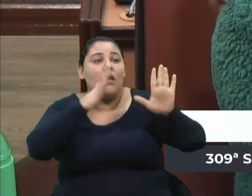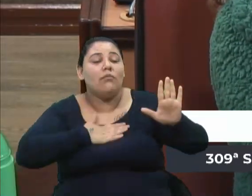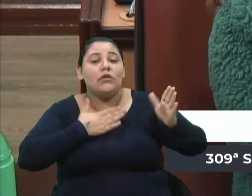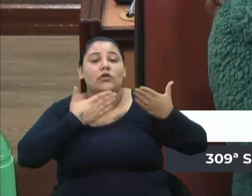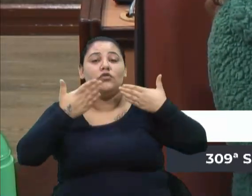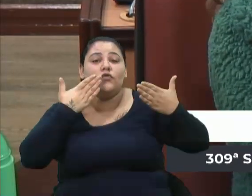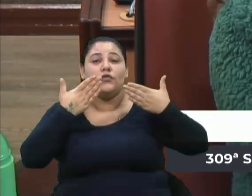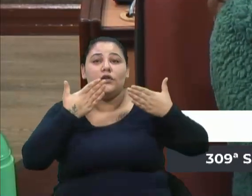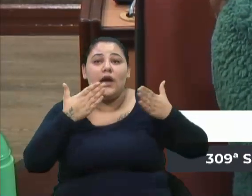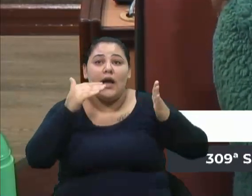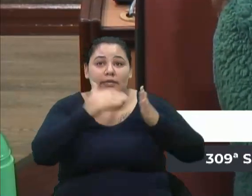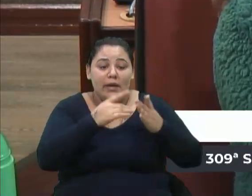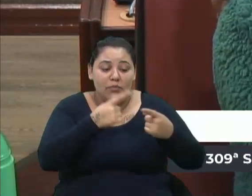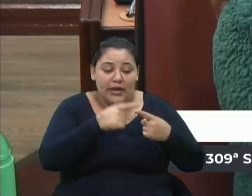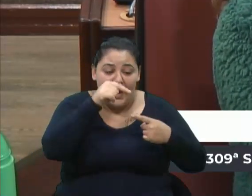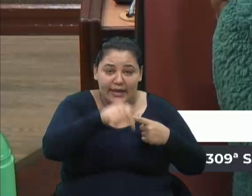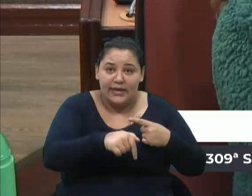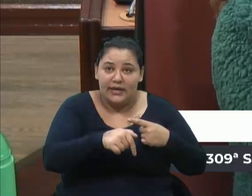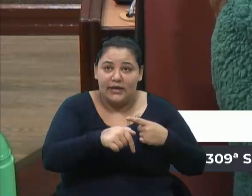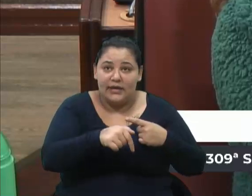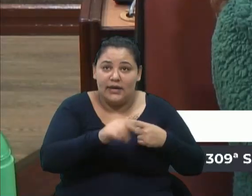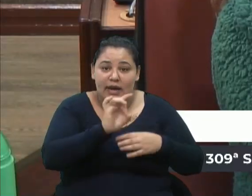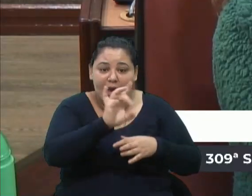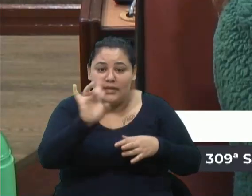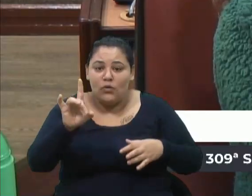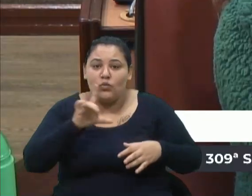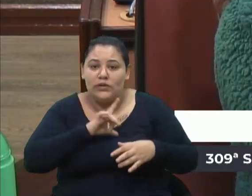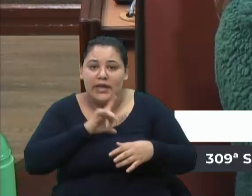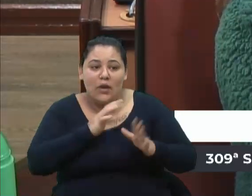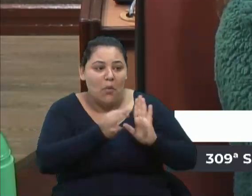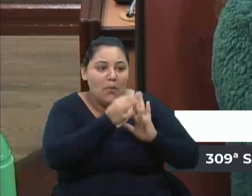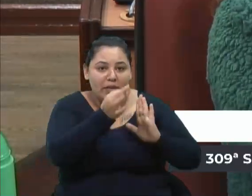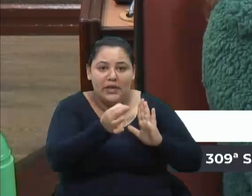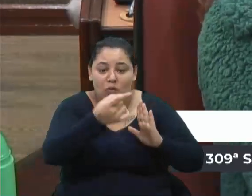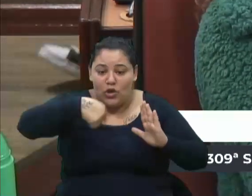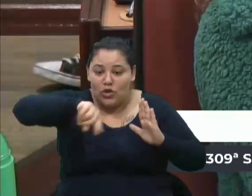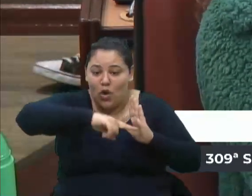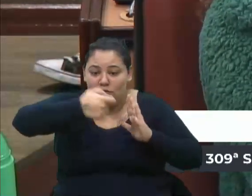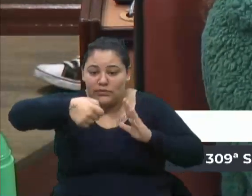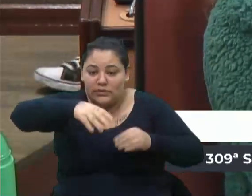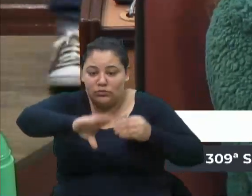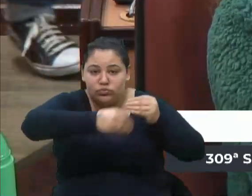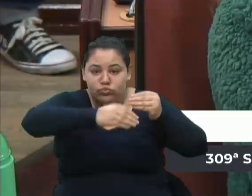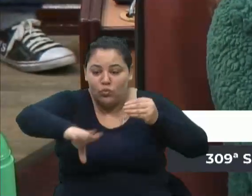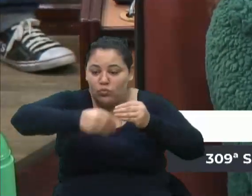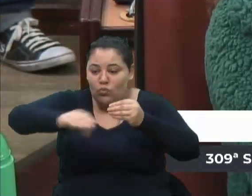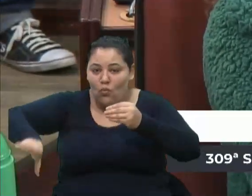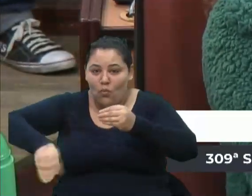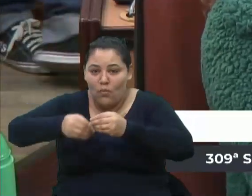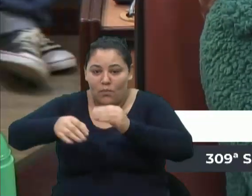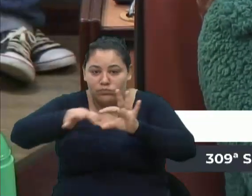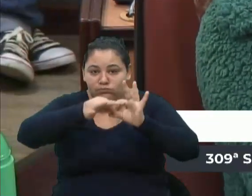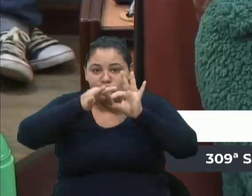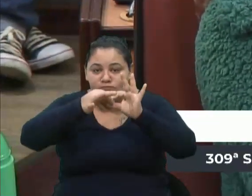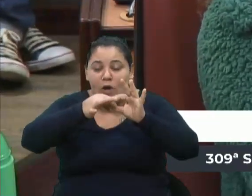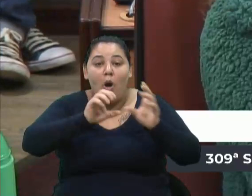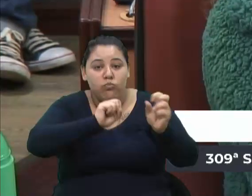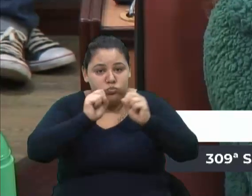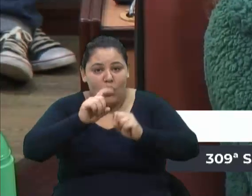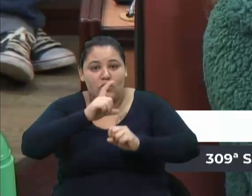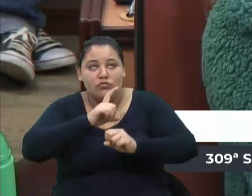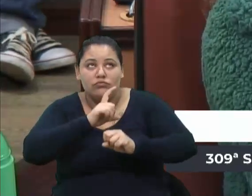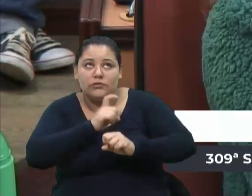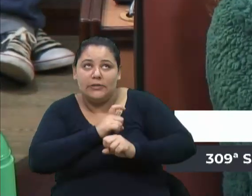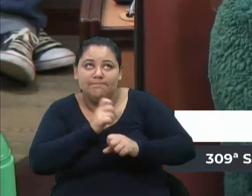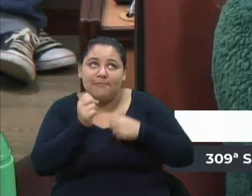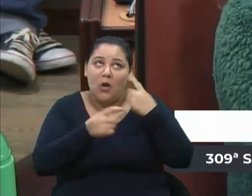Cada um tem sua pauta Cada um tem sua Bandeira e a gente se complementa Então eu acho que pode ser que haja por parte de alguns motivos